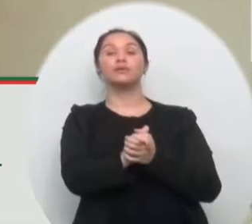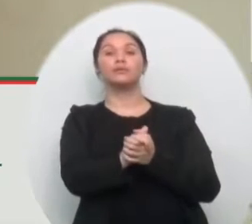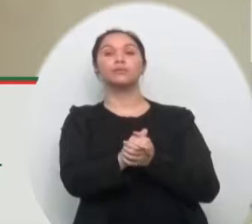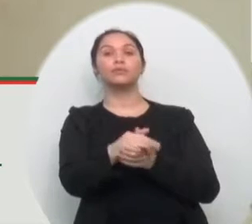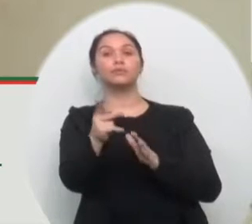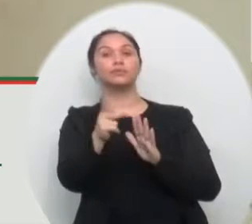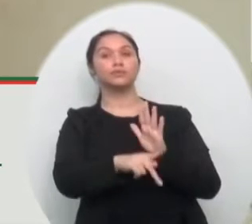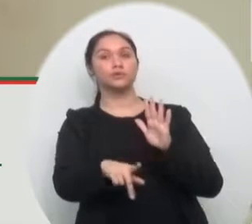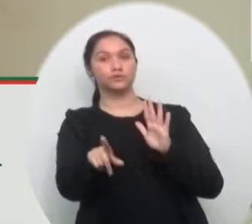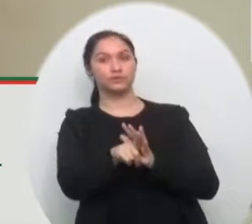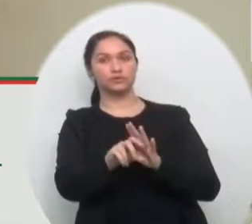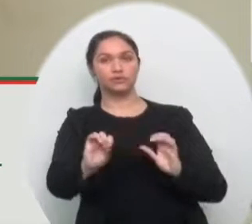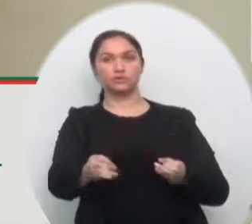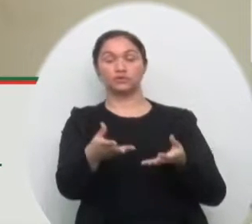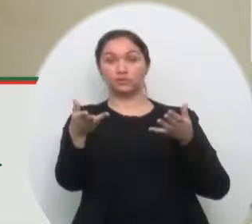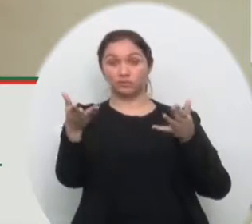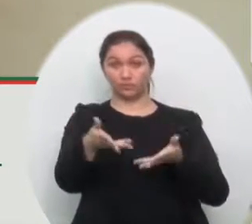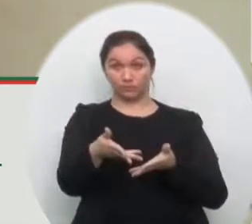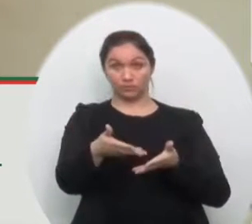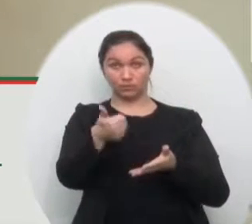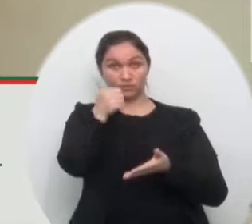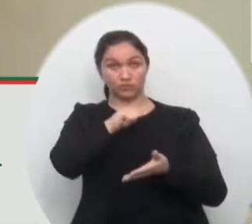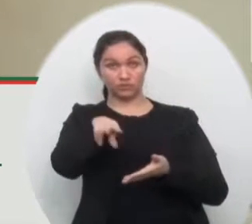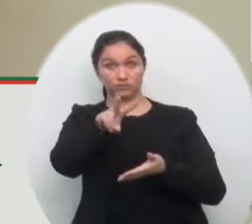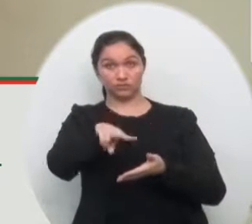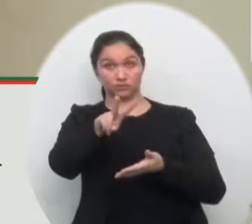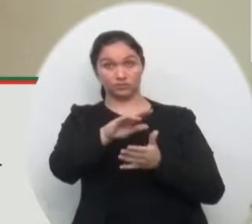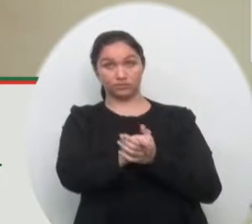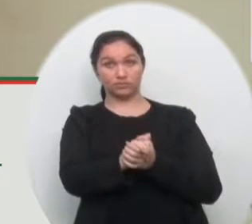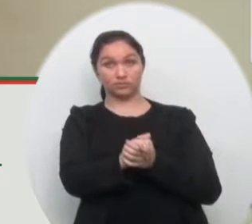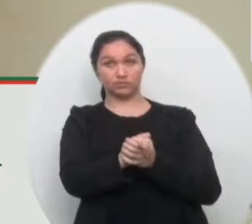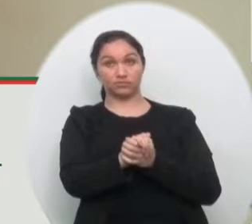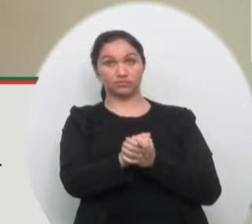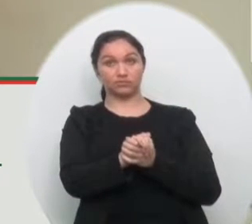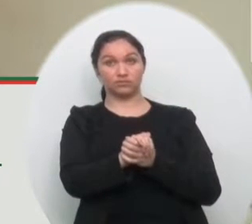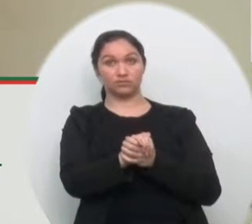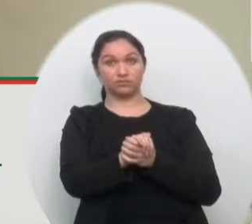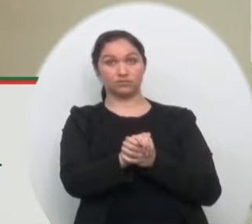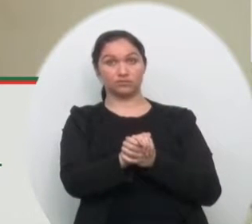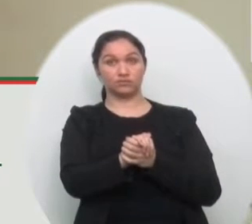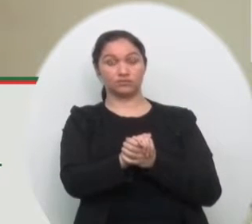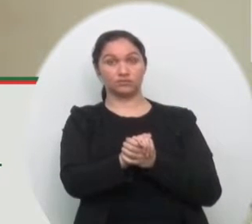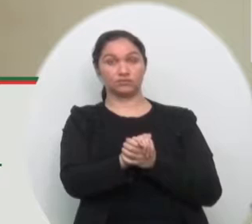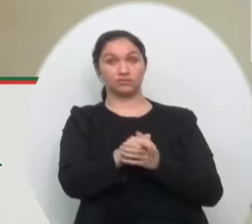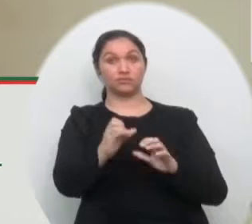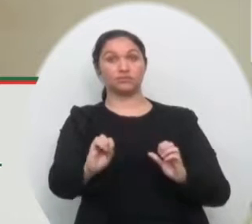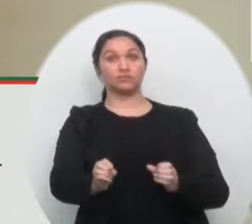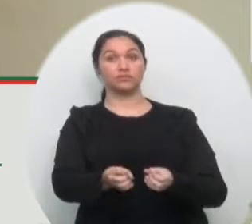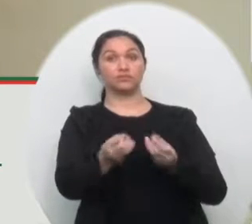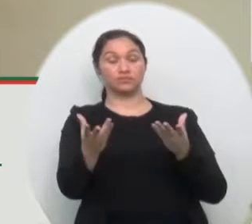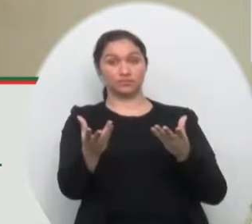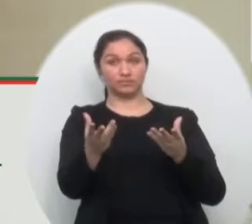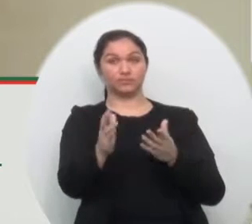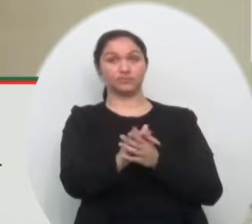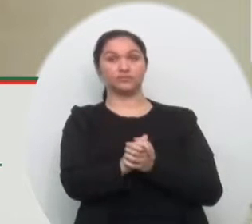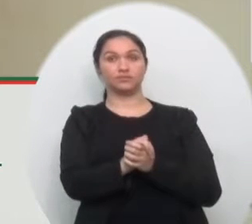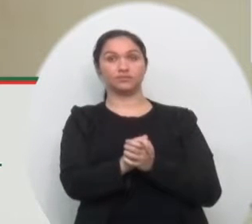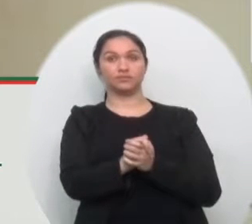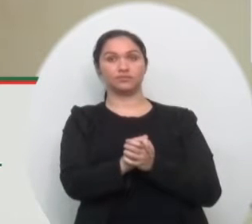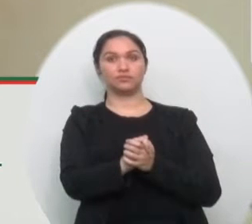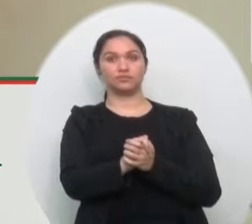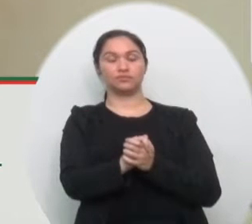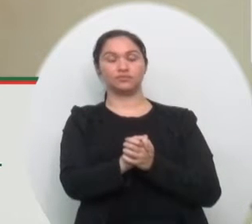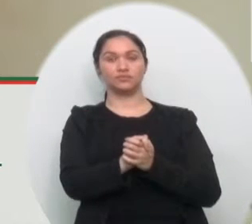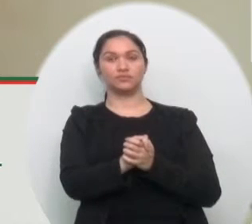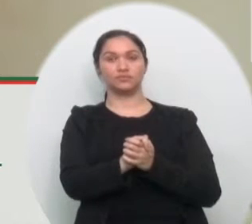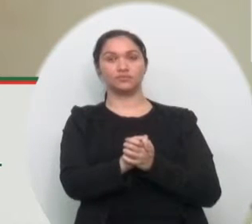estou vereadora, pelos votos, a eleição expressiva que ele teve, né, para a nossa coligação e me fez vereadora, assim como o vereador Salésio Lima e o